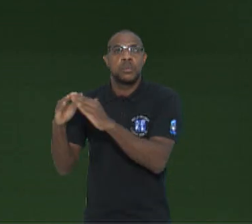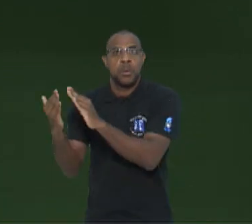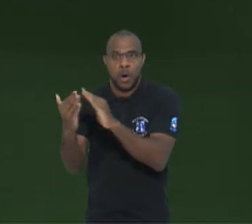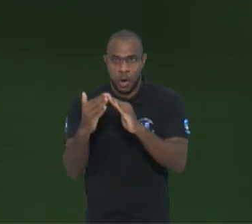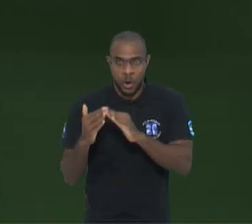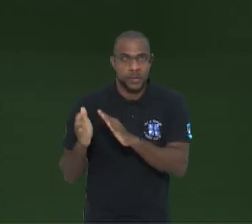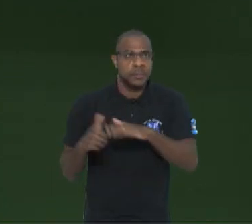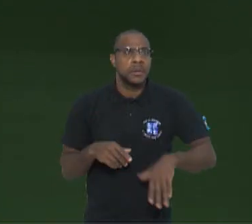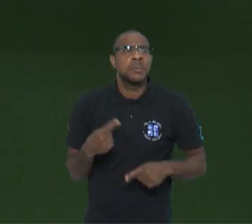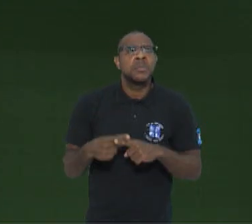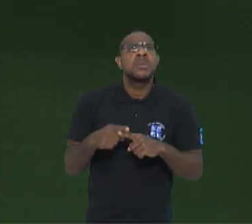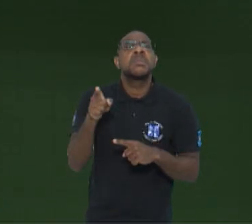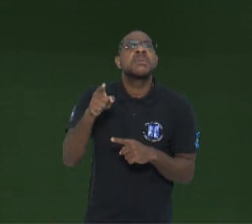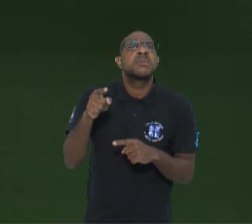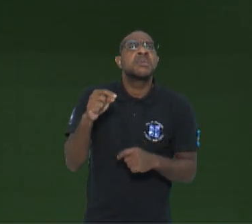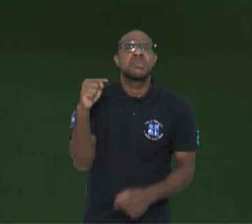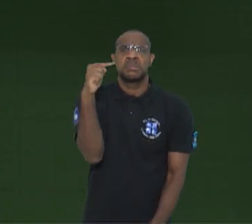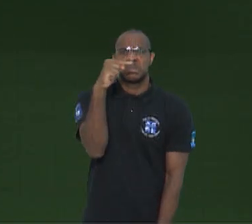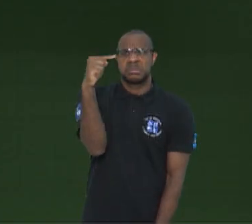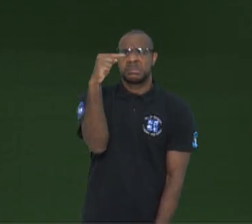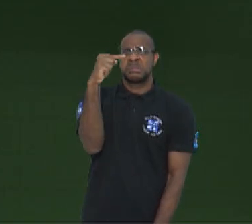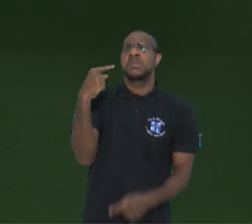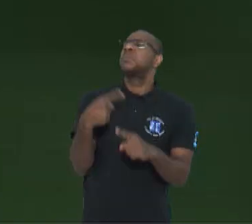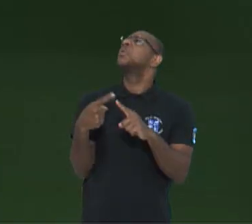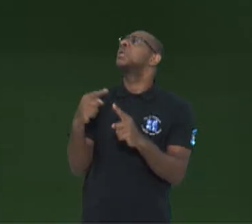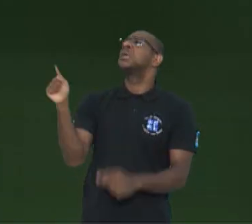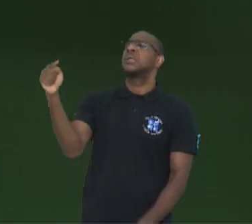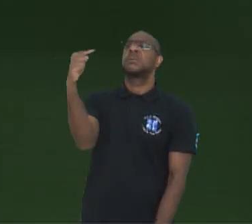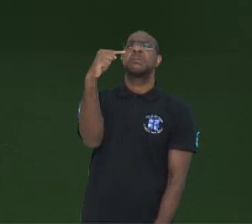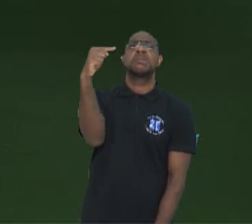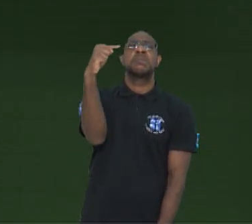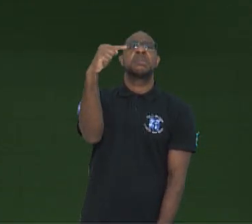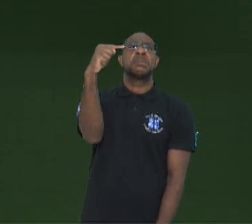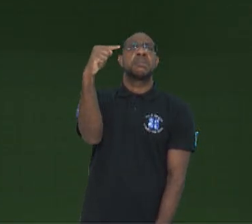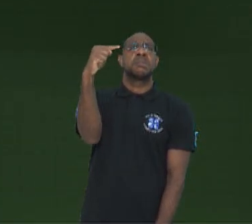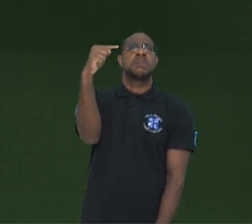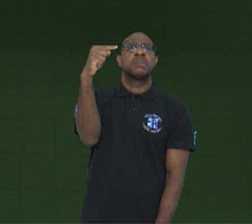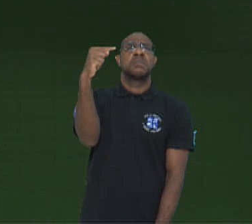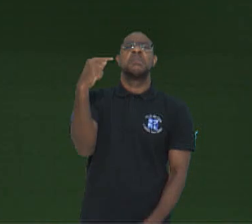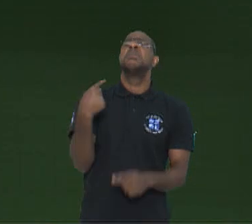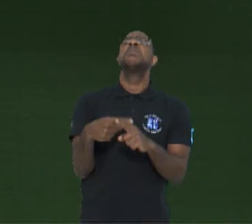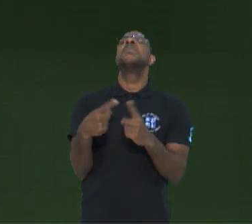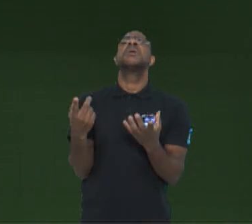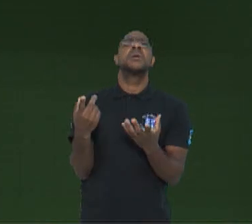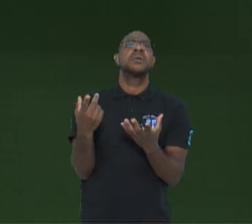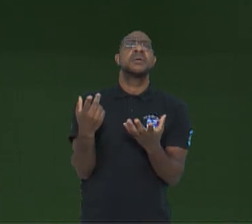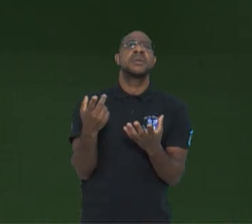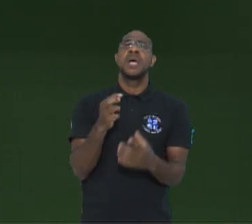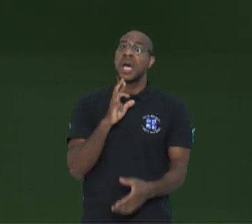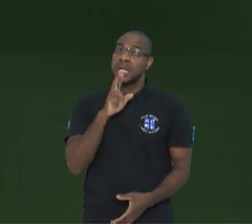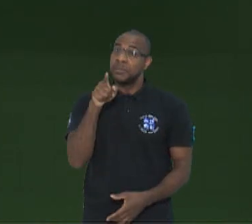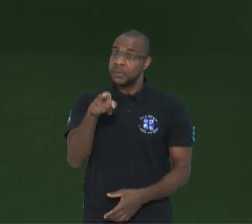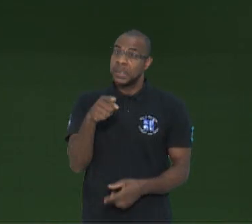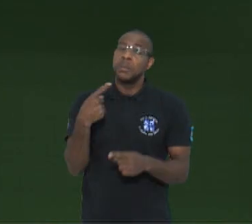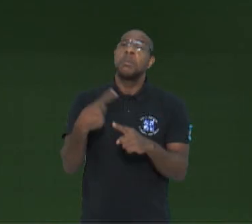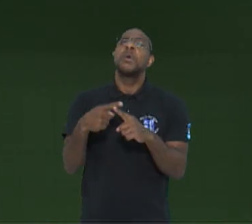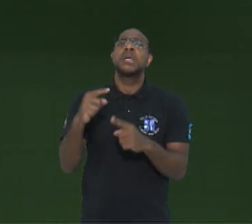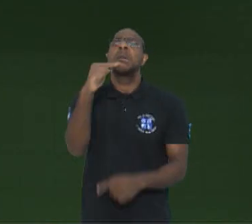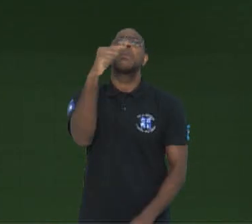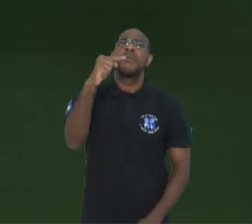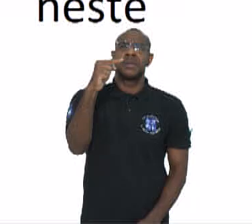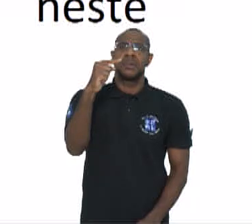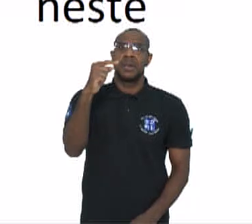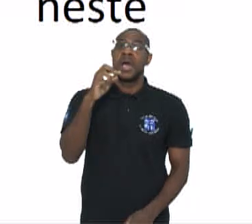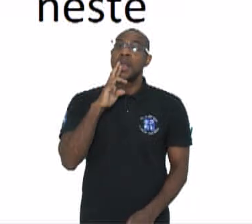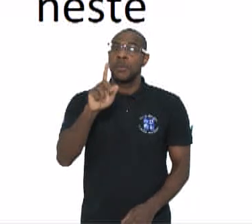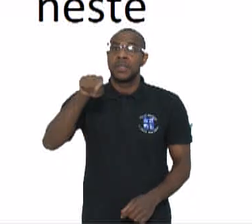esse travessão aqui? A gente sabe que tem vários usos do travessão. O que esse indica? Então, respondam rapidinho aí para a gente já